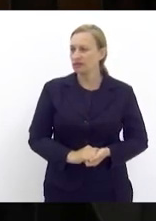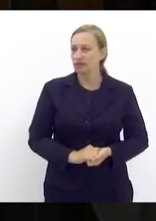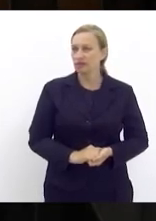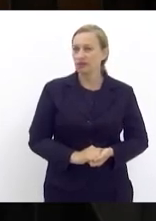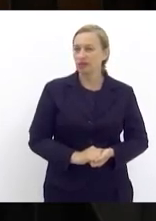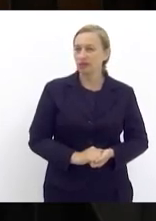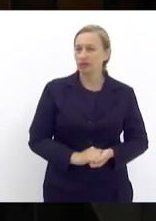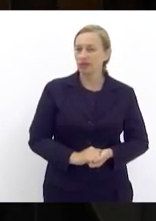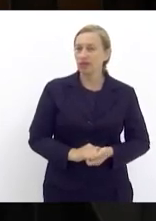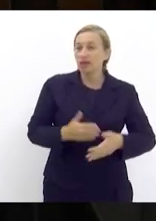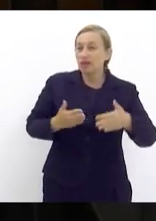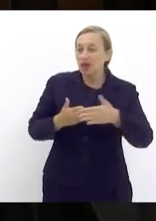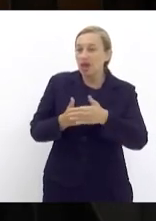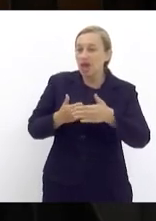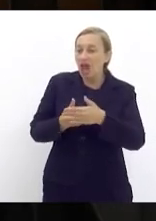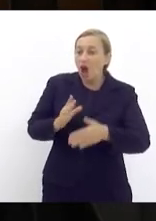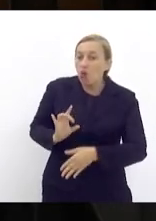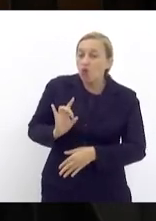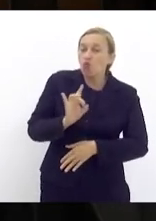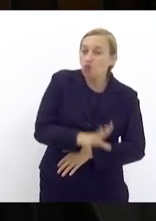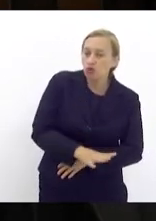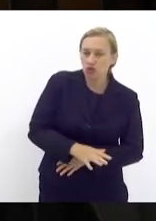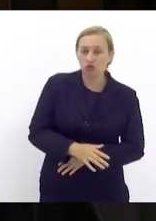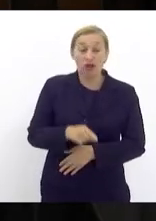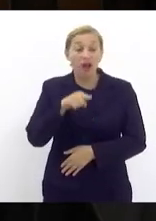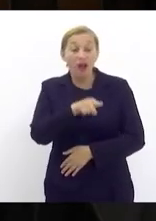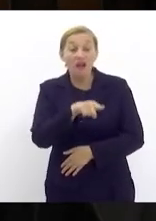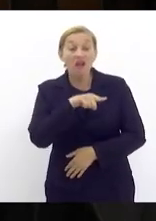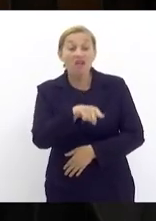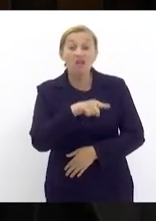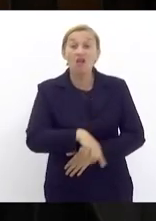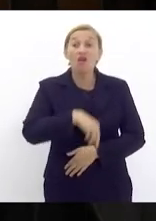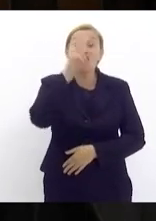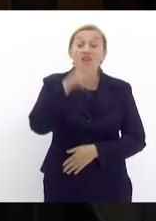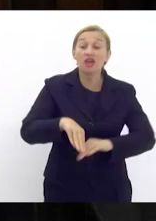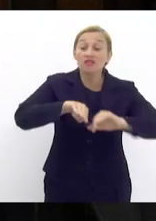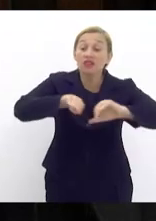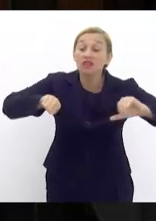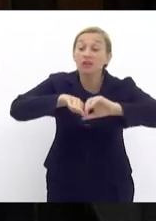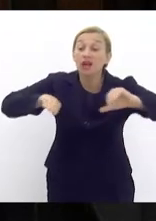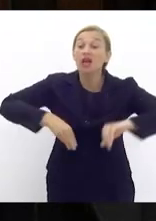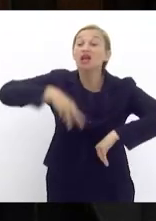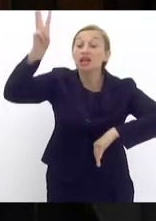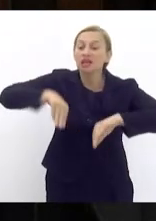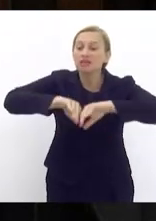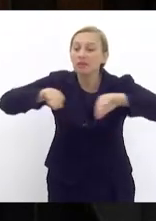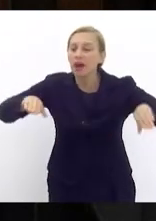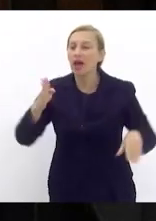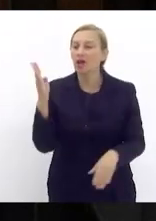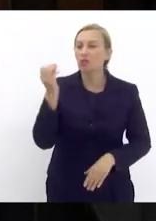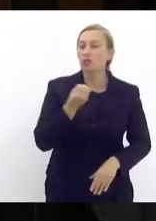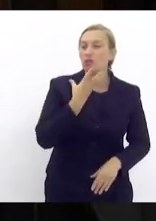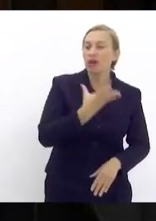É a barreira, é a última barreira. É ali, ó, quem fica nos separando, quem separa o bem do mal.